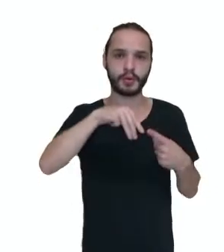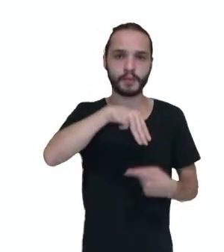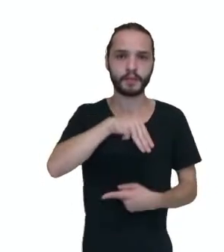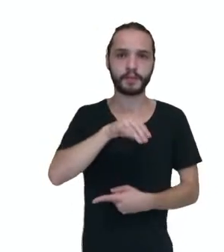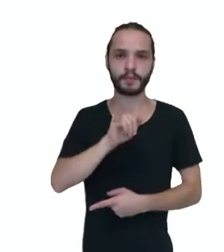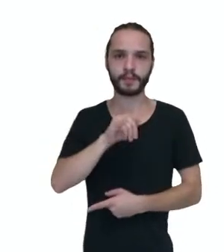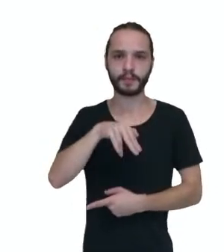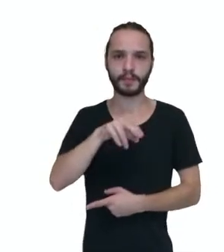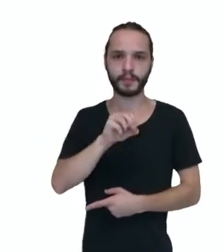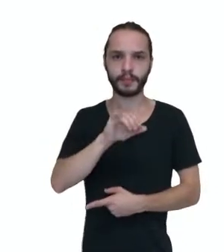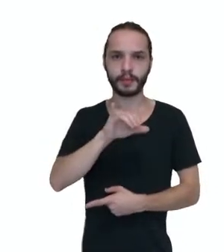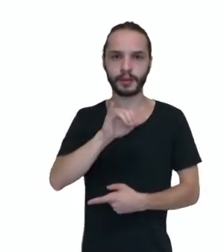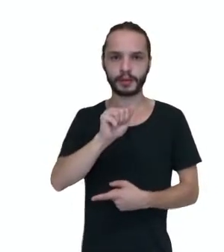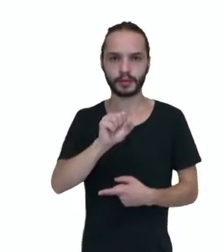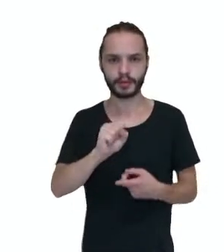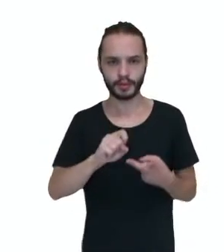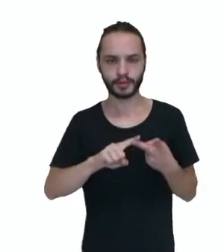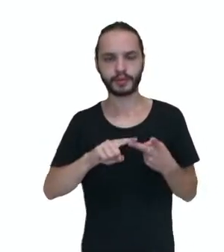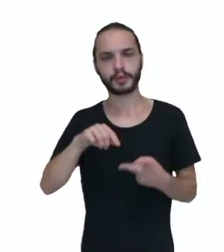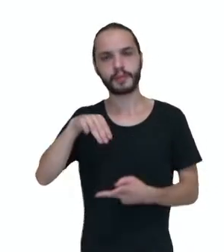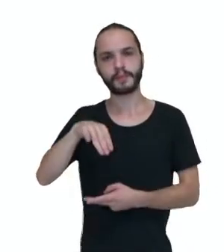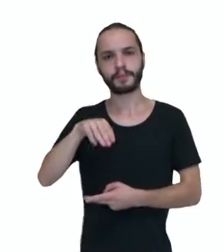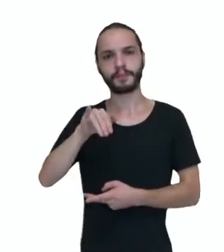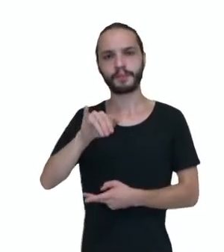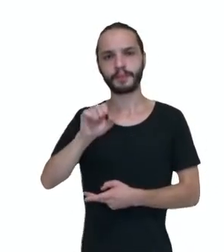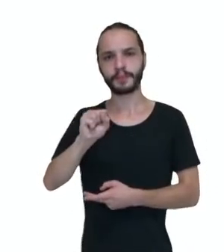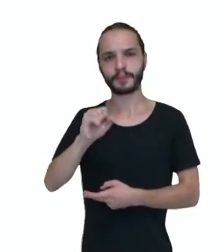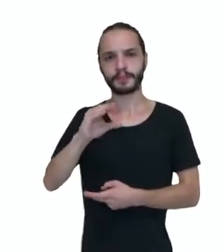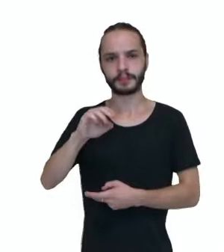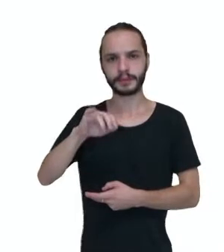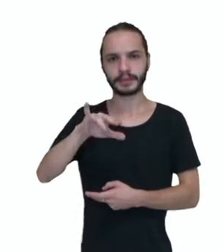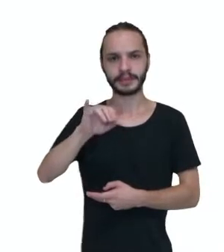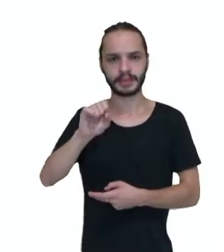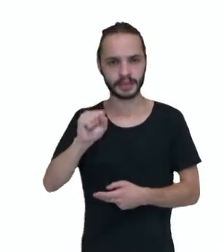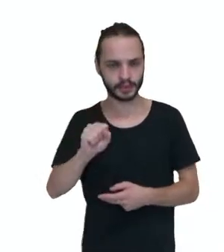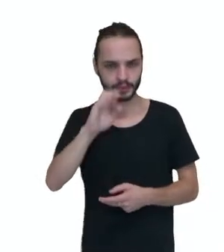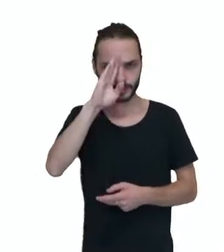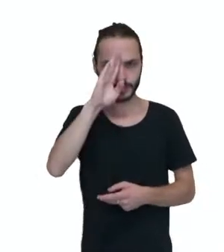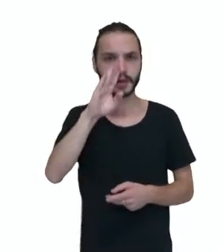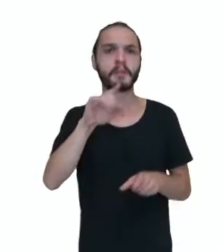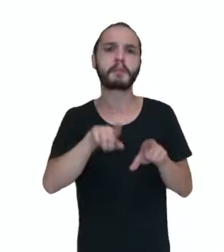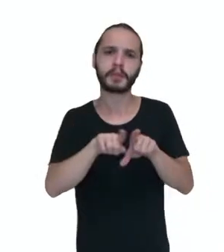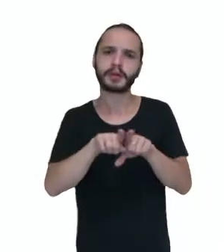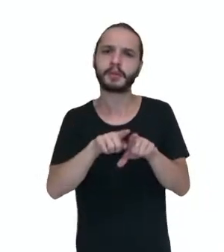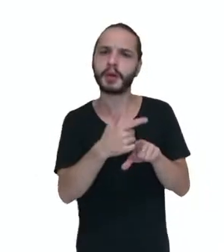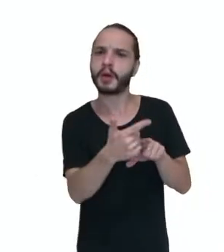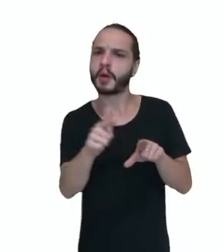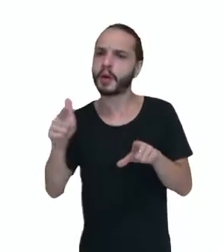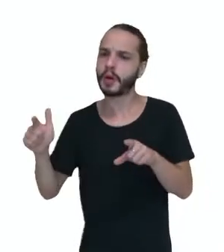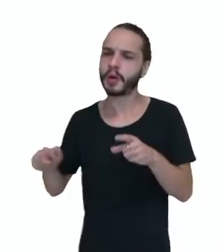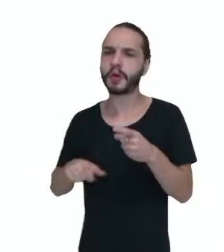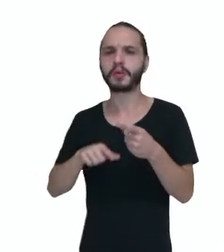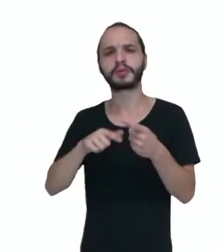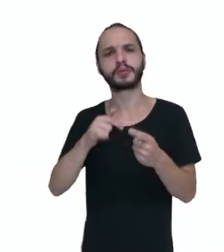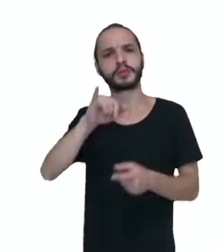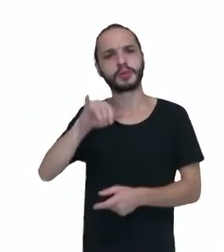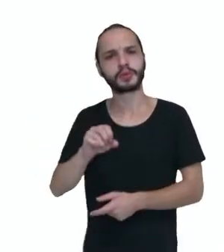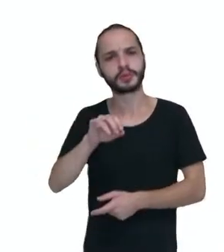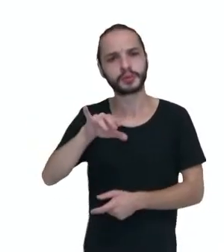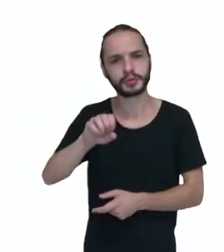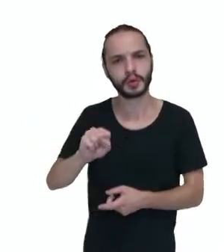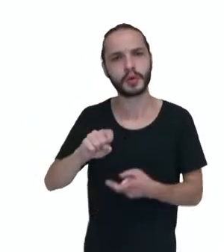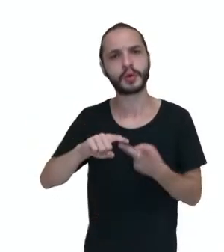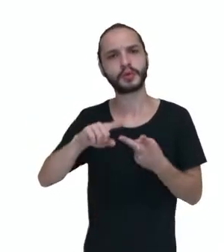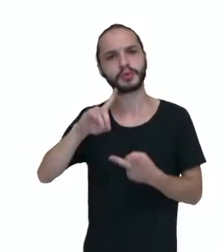micênicos. Mas outros povos também contribuíram para a formação do povo grego, como os eólios, os jônios e os dórios. E